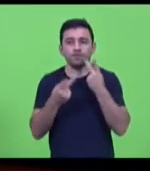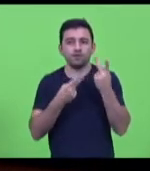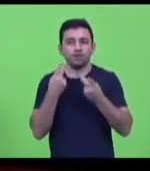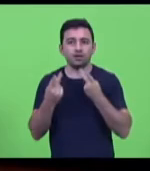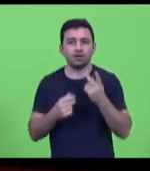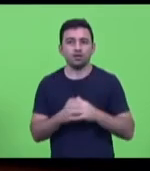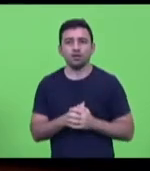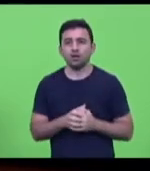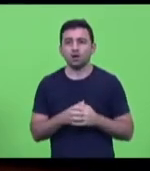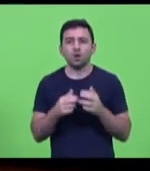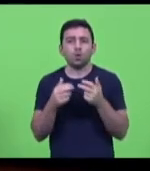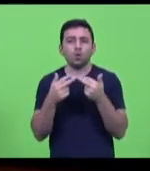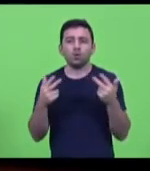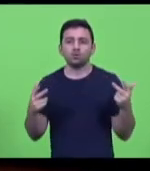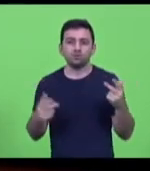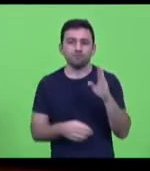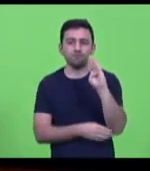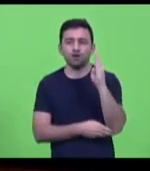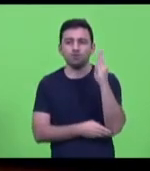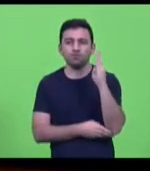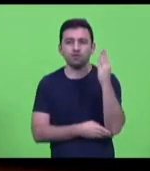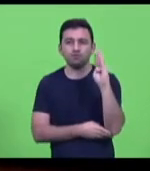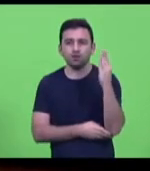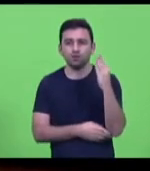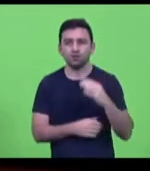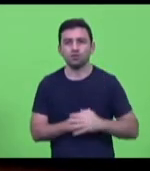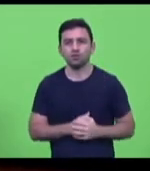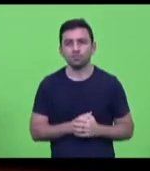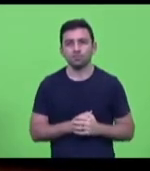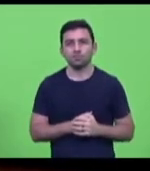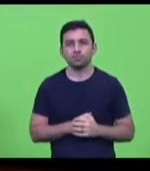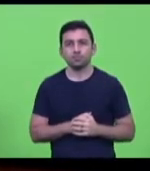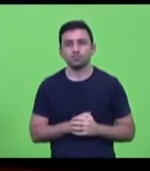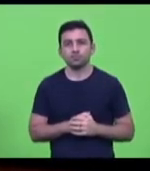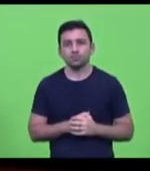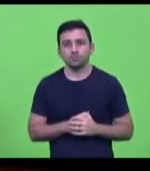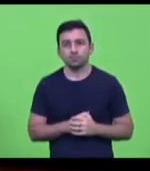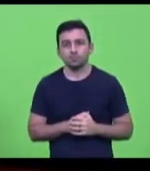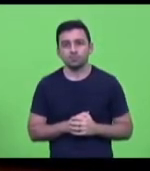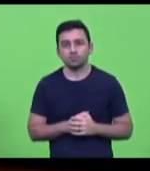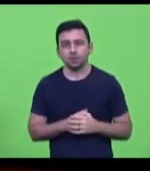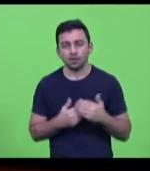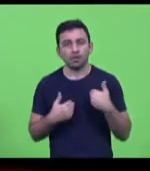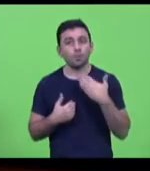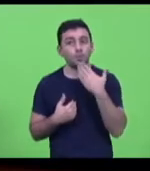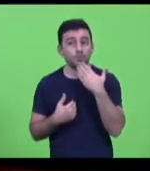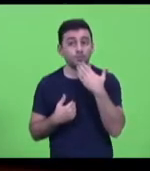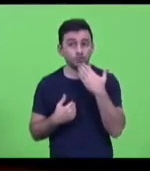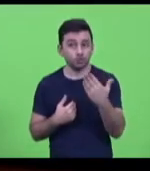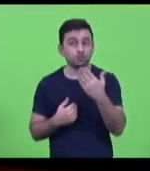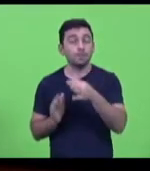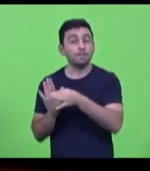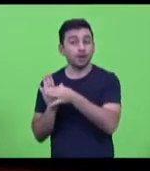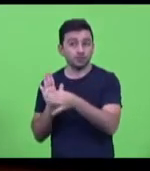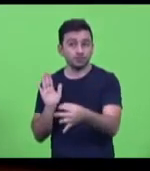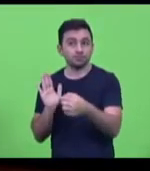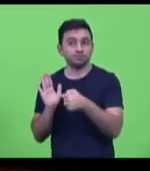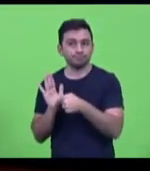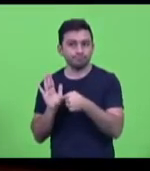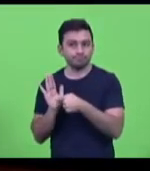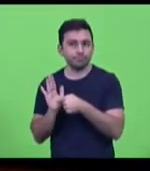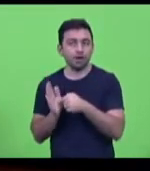Várias falas aqui, fake news. Eu me dei o trabalho de solicitar um parecer sobre a